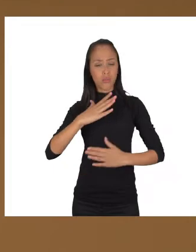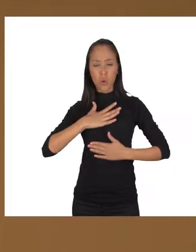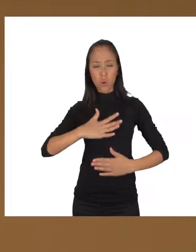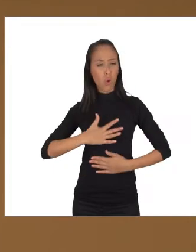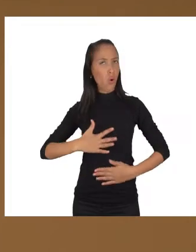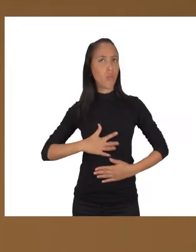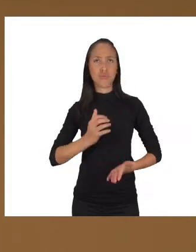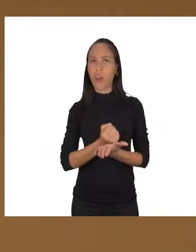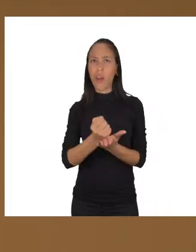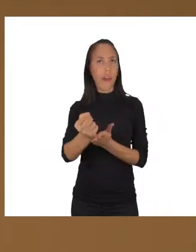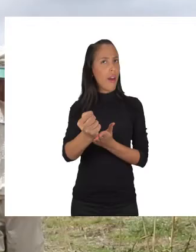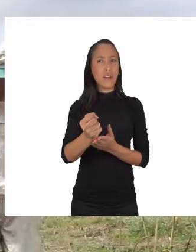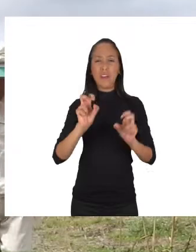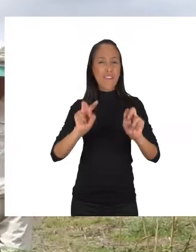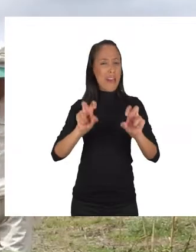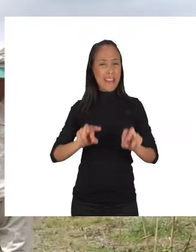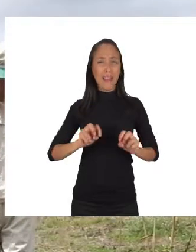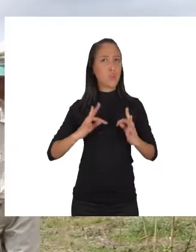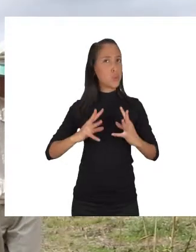sobreviver naquelas condições.